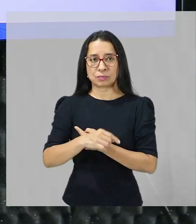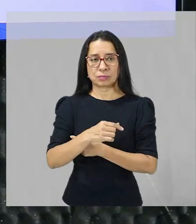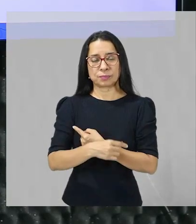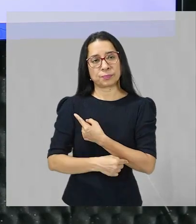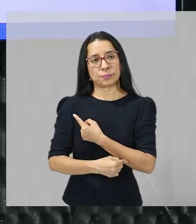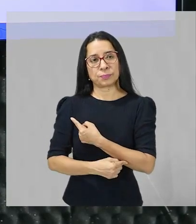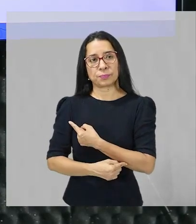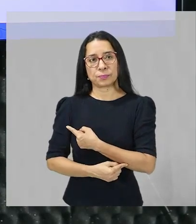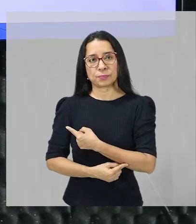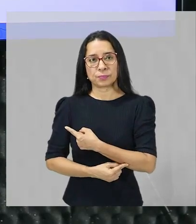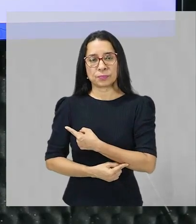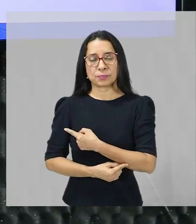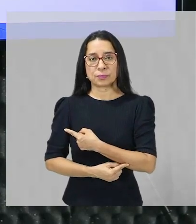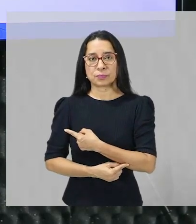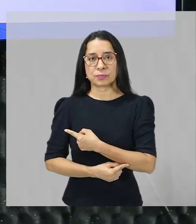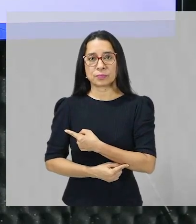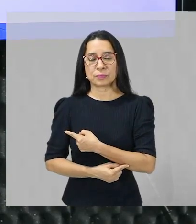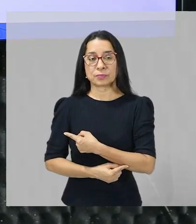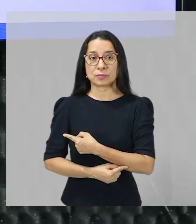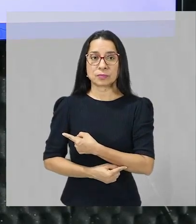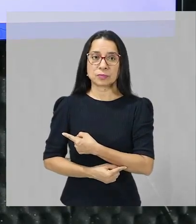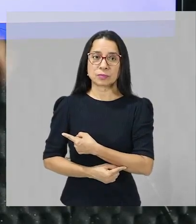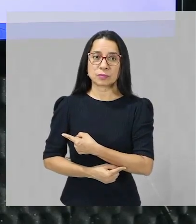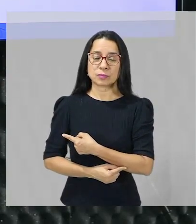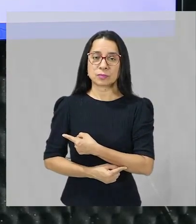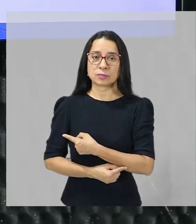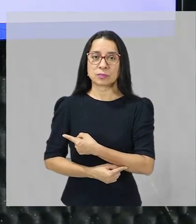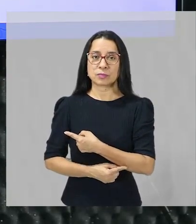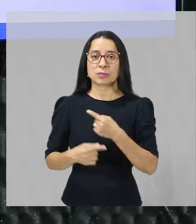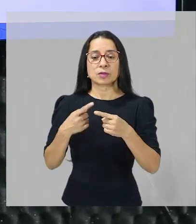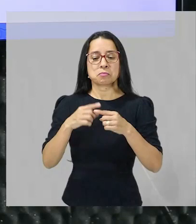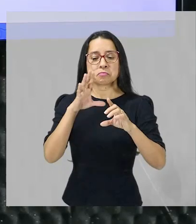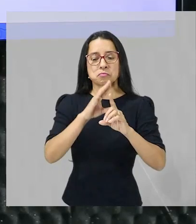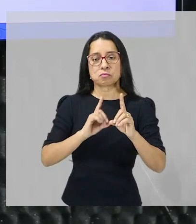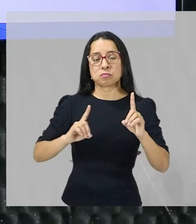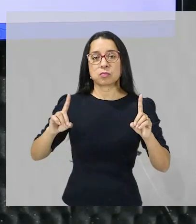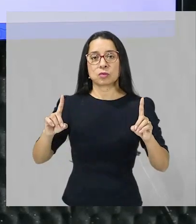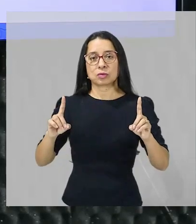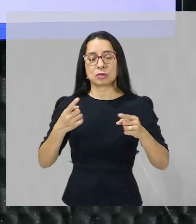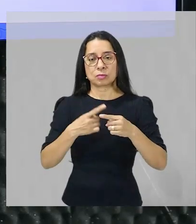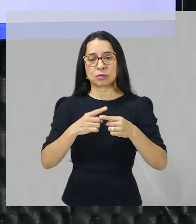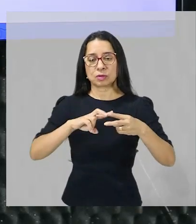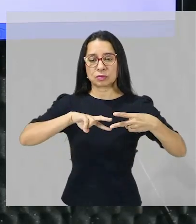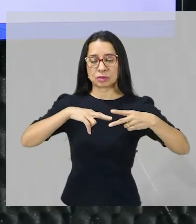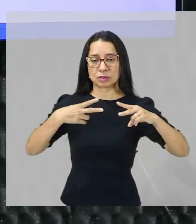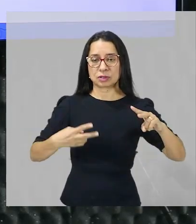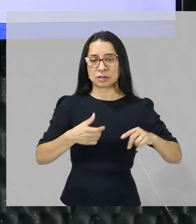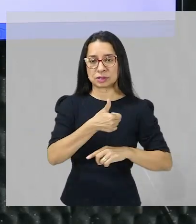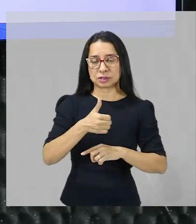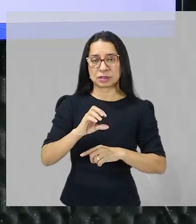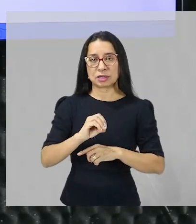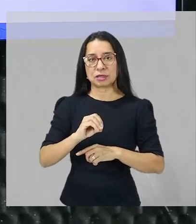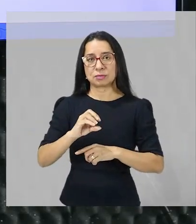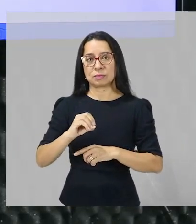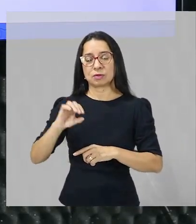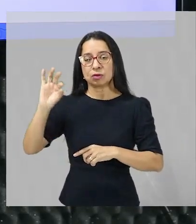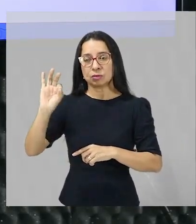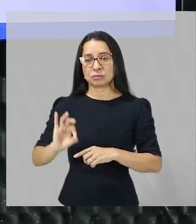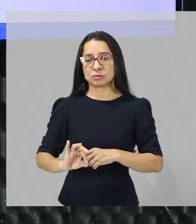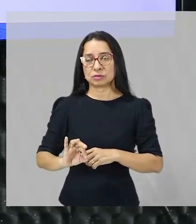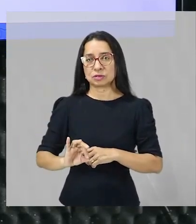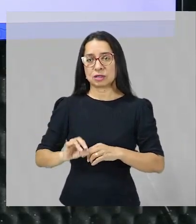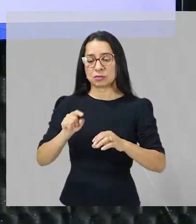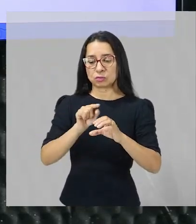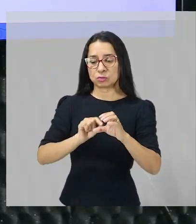genes desse cão que foi clonado, porque o DNA é 100% do núcleo que foi